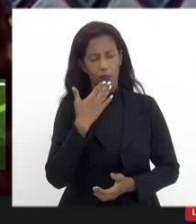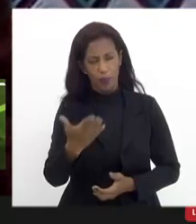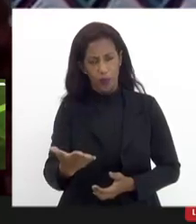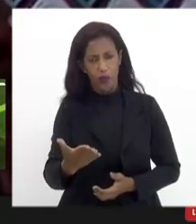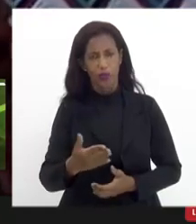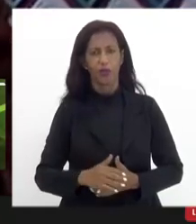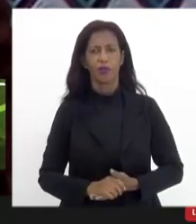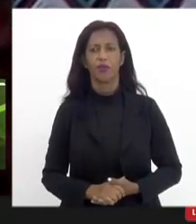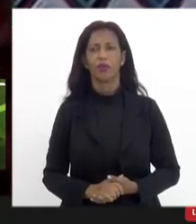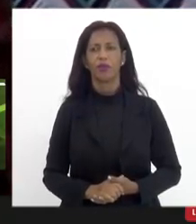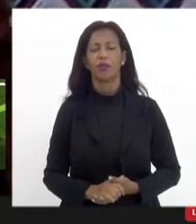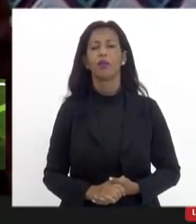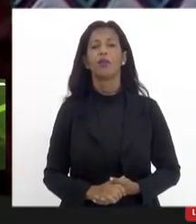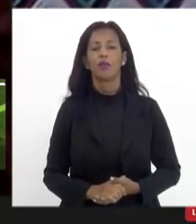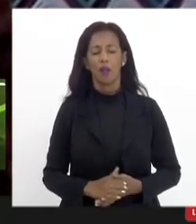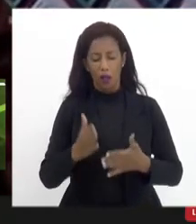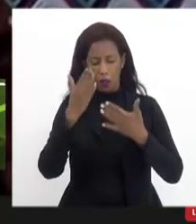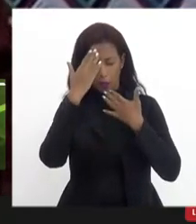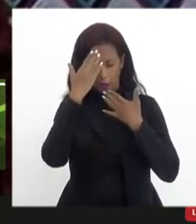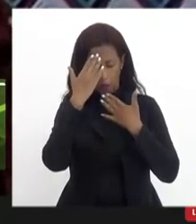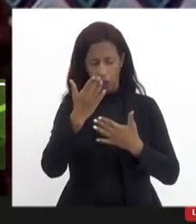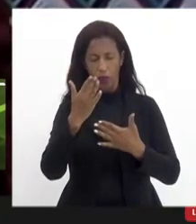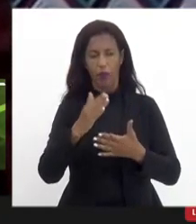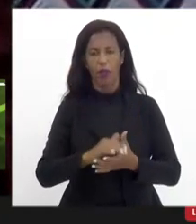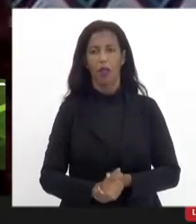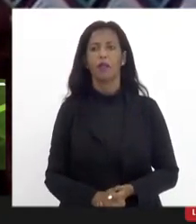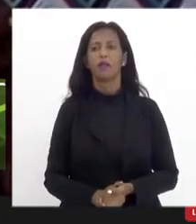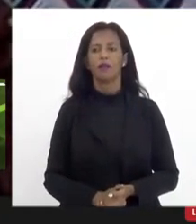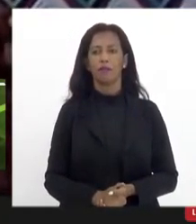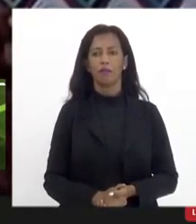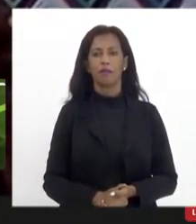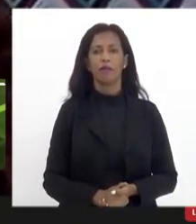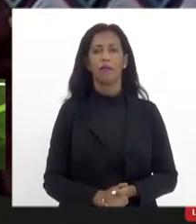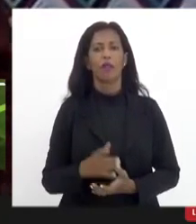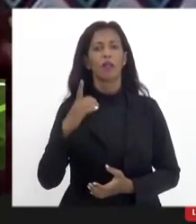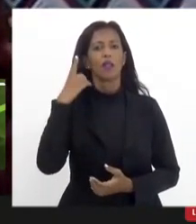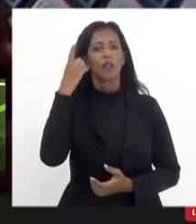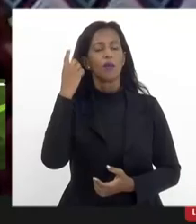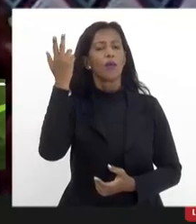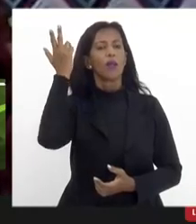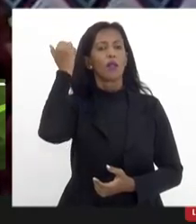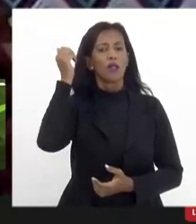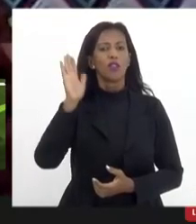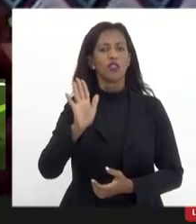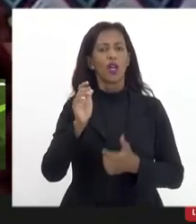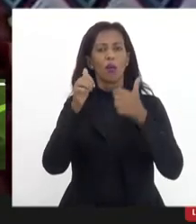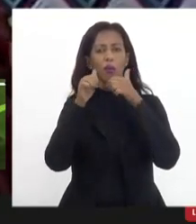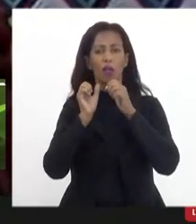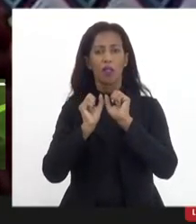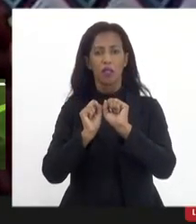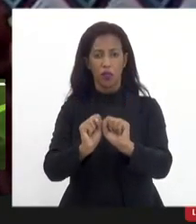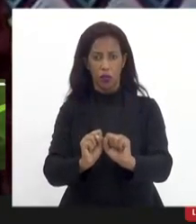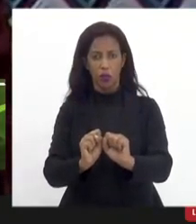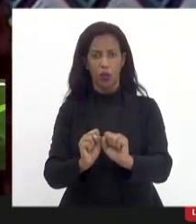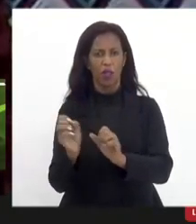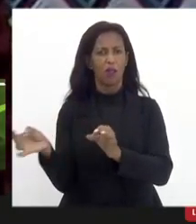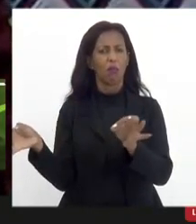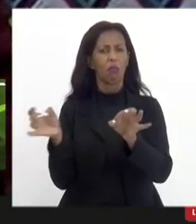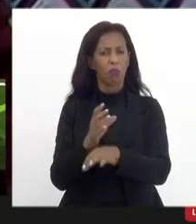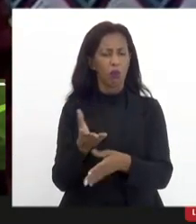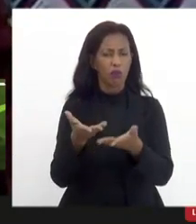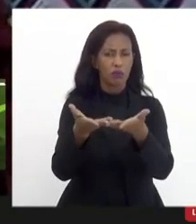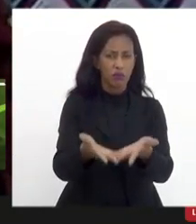isso aí. Muito obrigada. Deputado Eliomar, já vamos então colocar as assessorias à